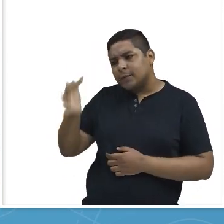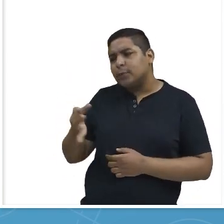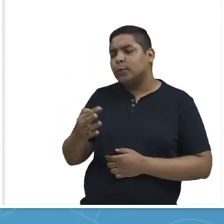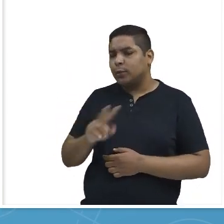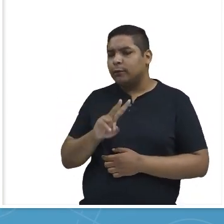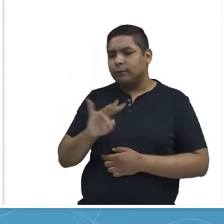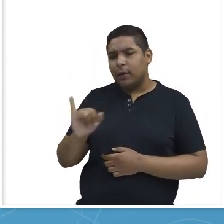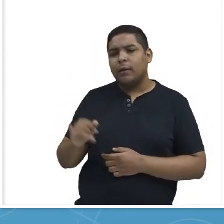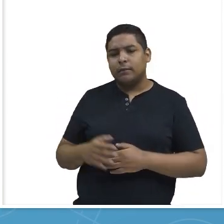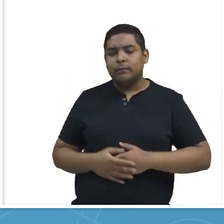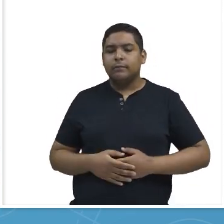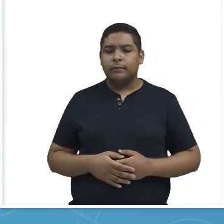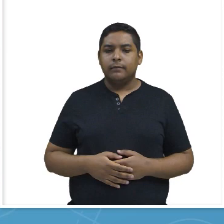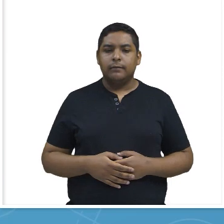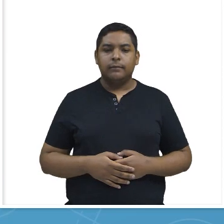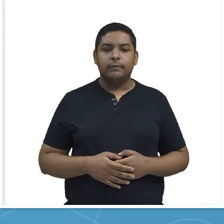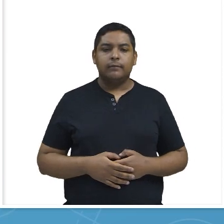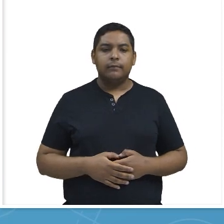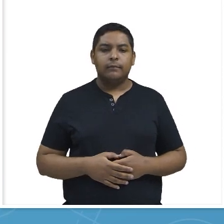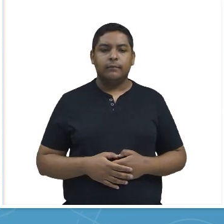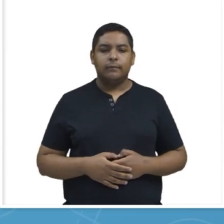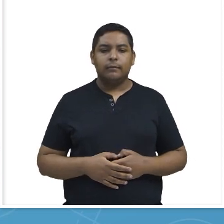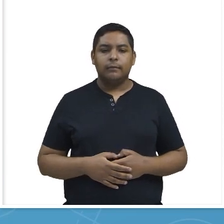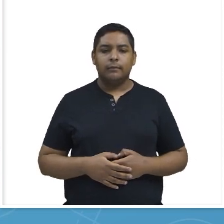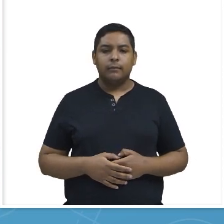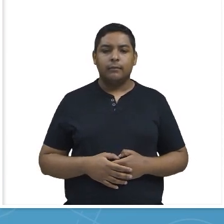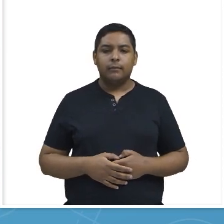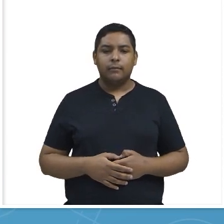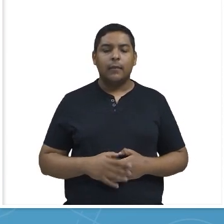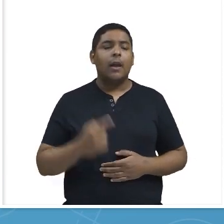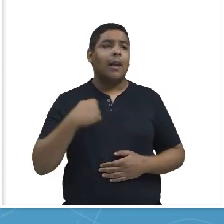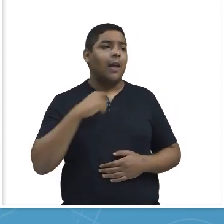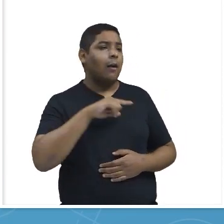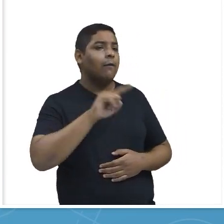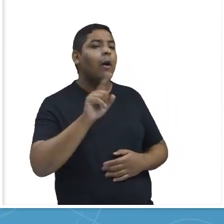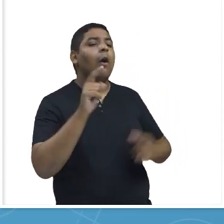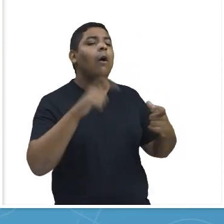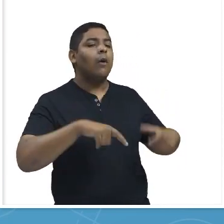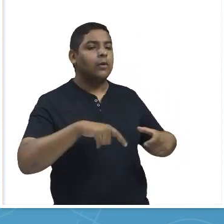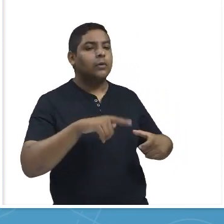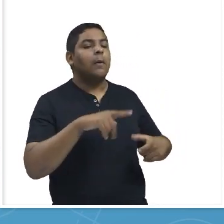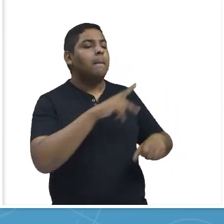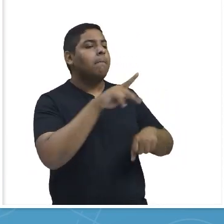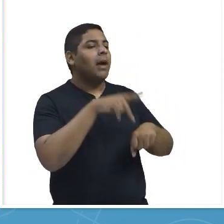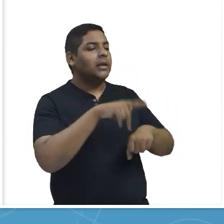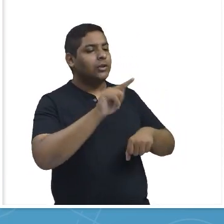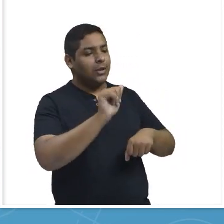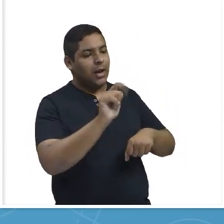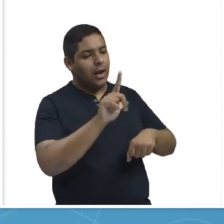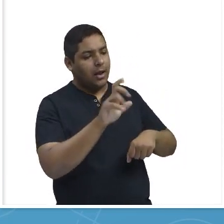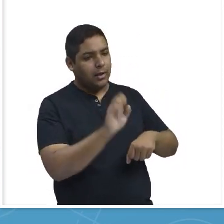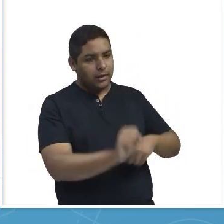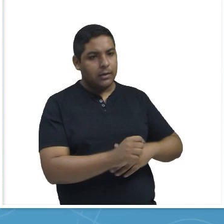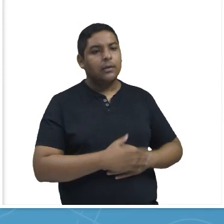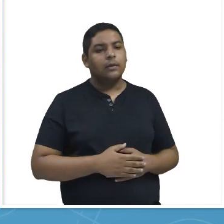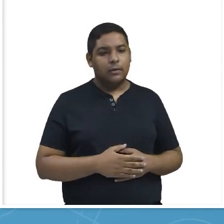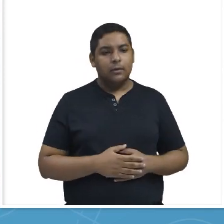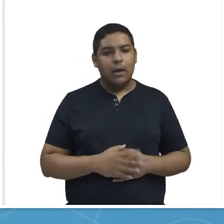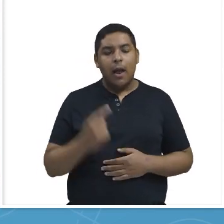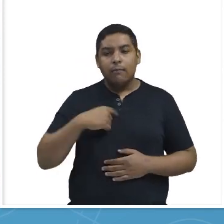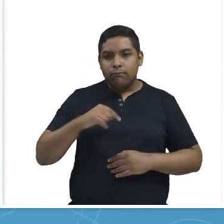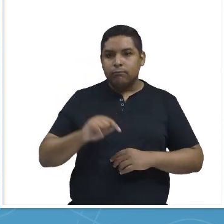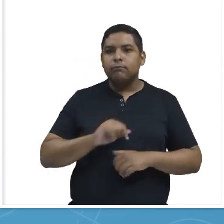Wales. Oh, mas eu vou, ok, para o país de Gales. Bom, ele pensou em fazer a mesma coisa que o seu colega, mas ele mudou de